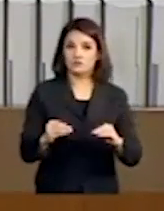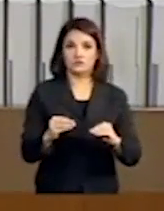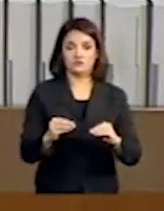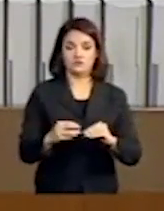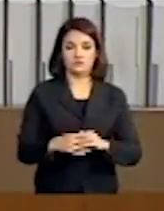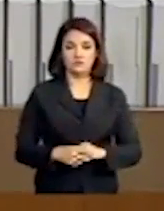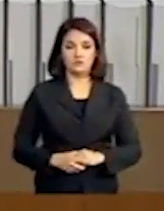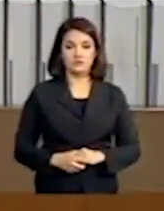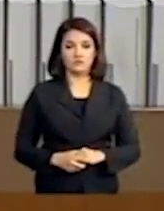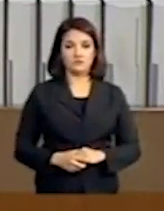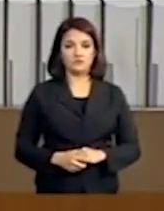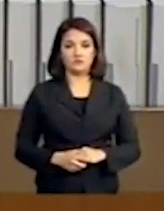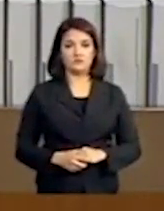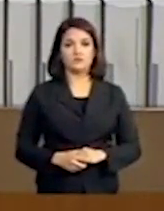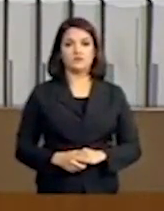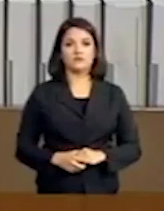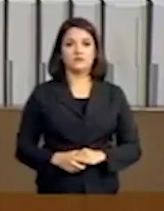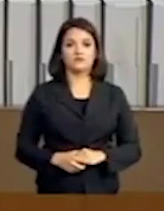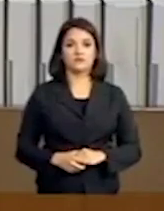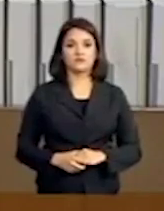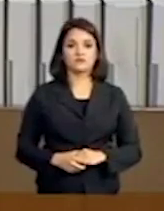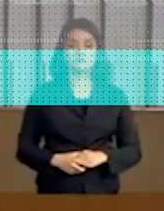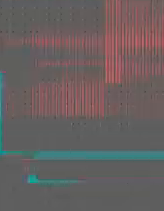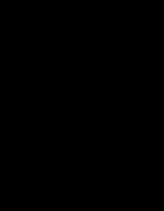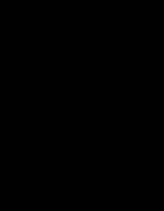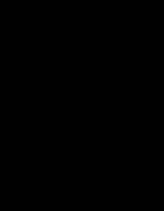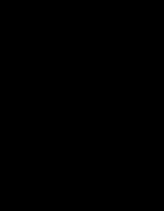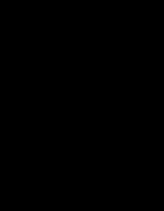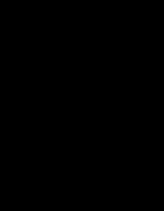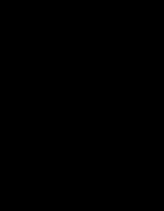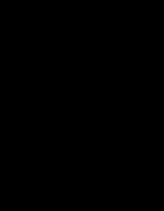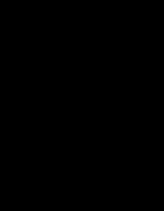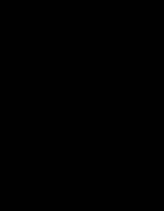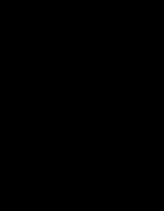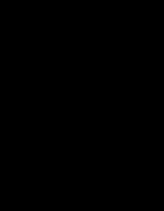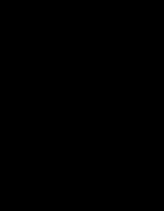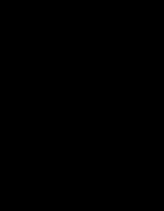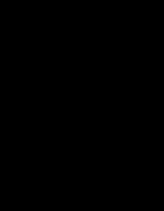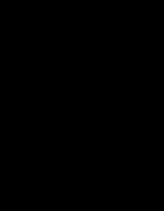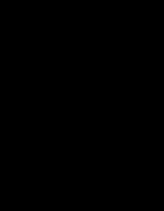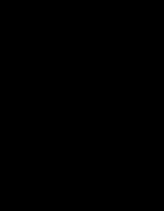inclusive aquelas que emanam dos acusados colaboradores. Qual?